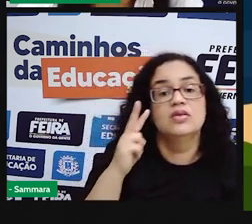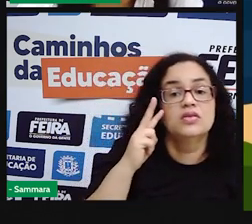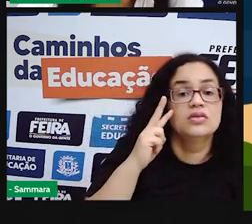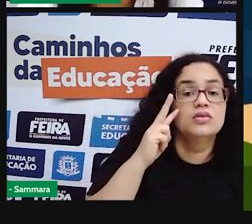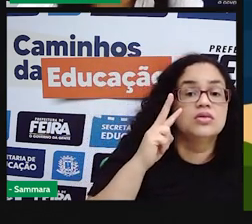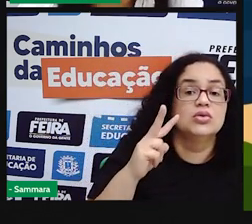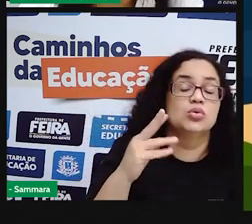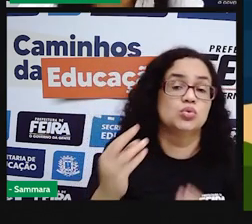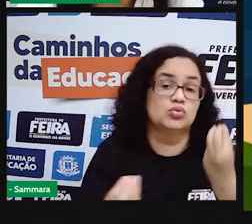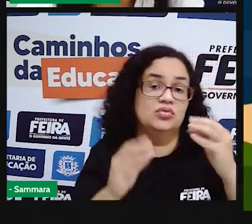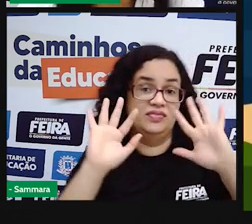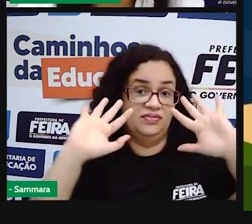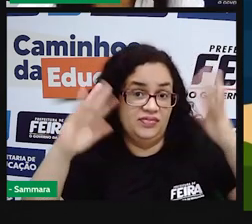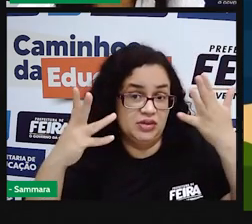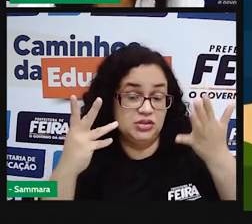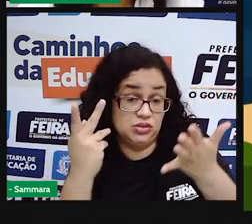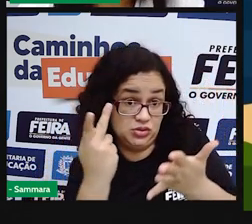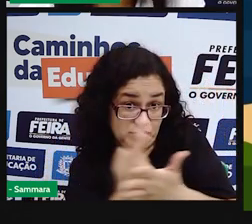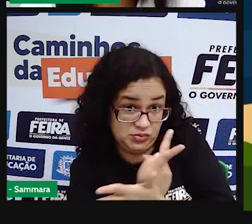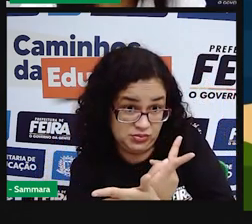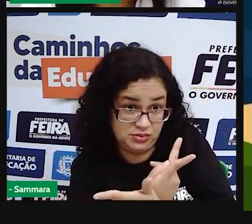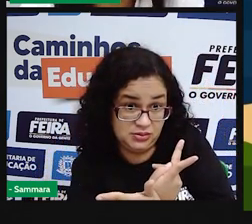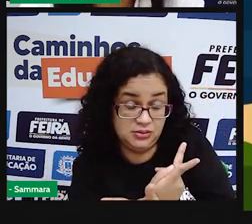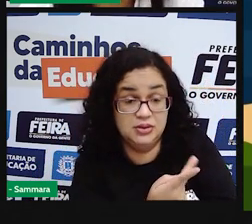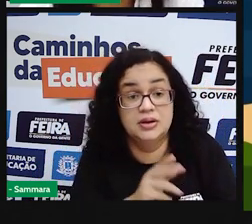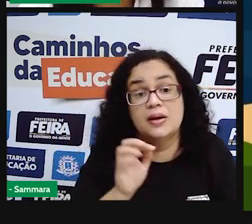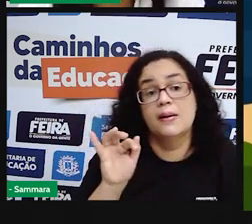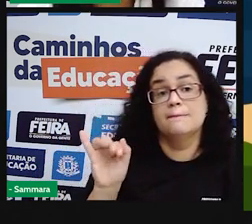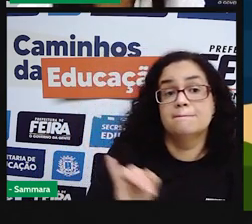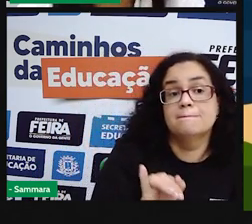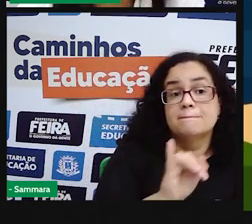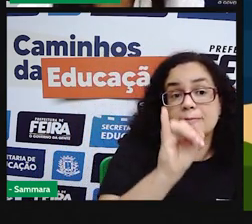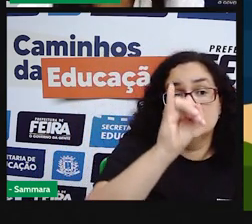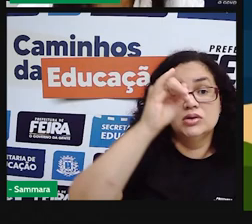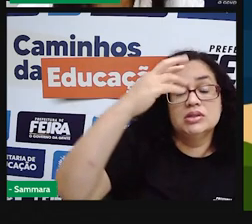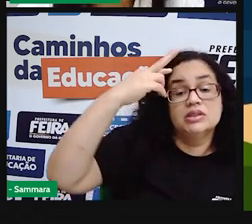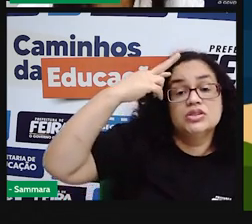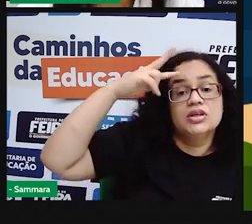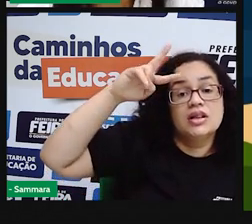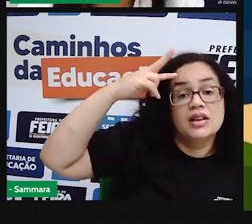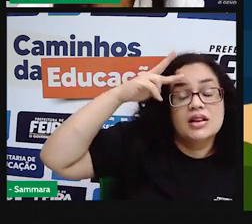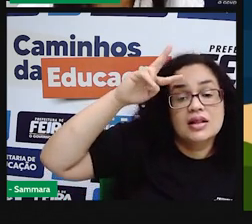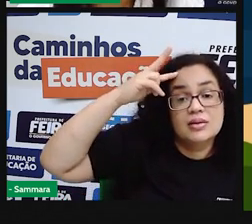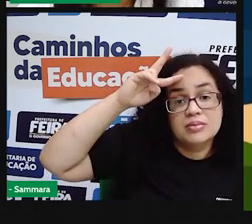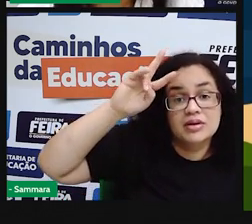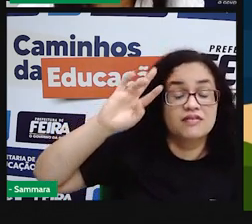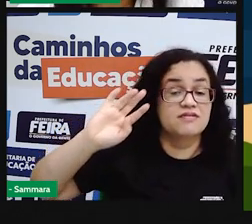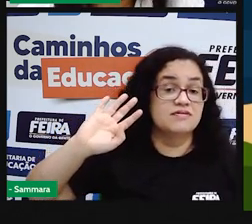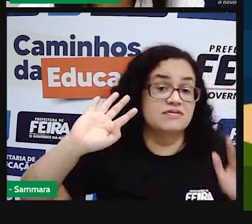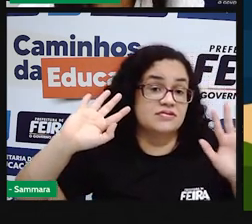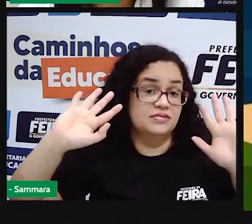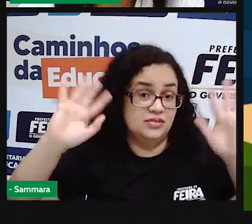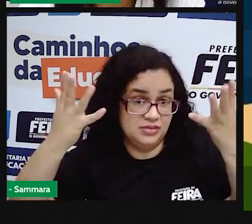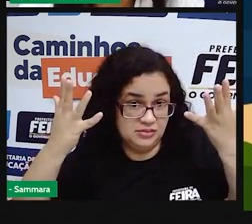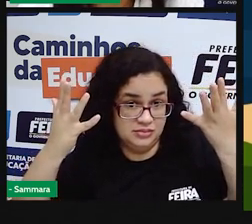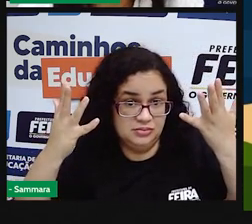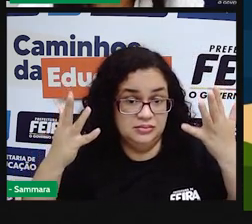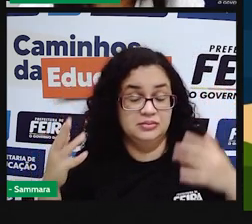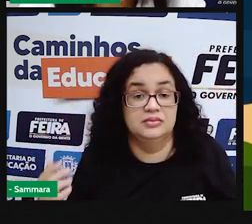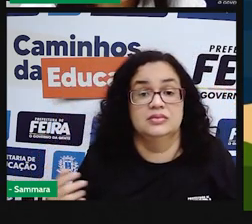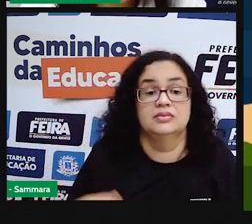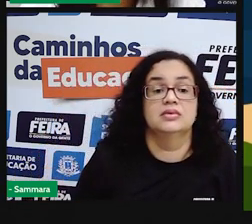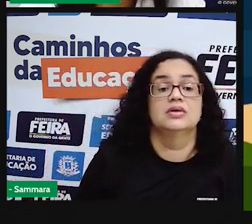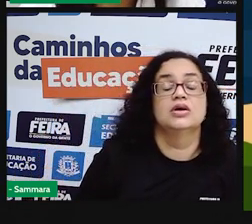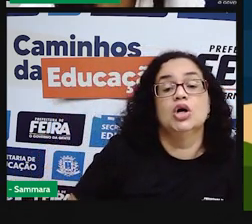essas festas acontecem. E aí é importante a gente lembrar de que essas festas elas são também, né, bens